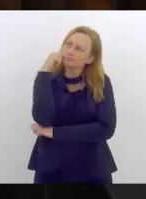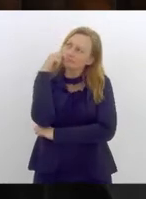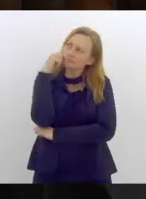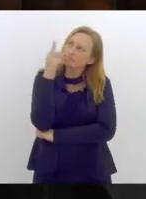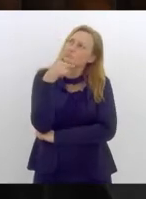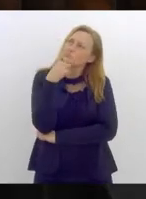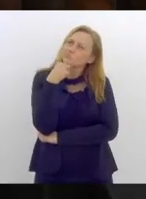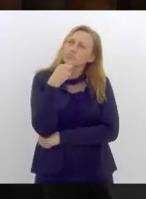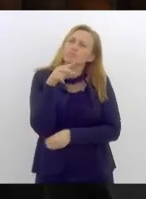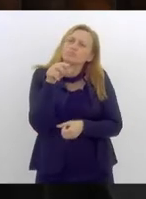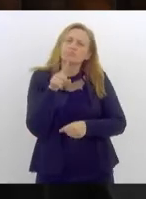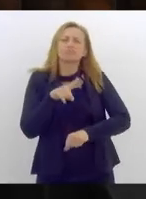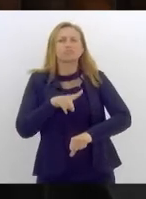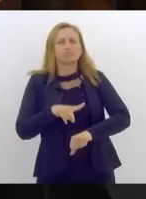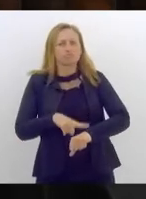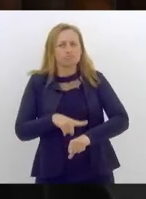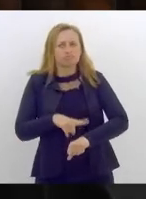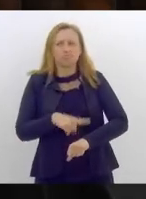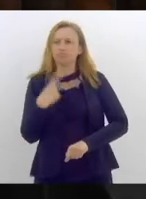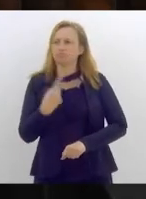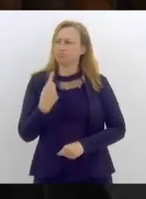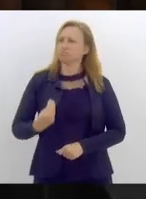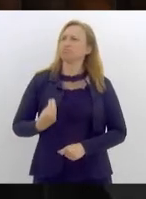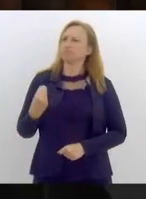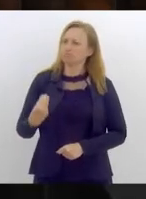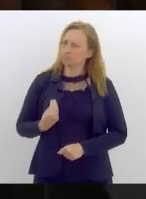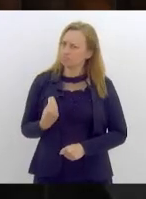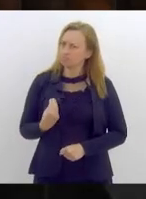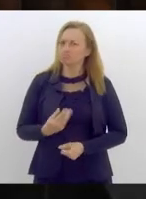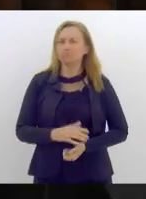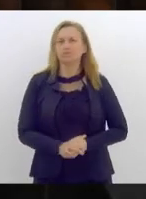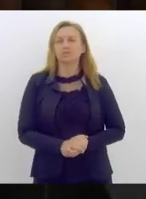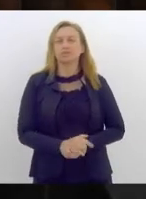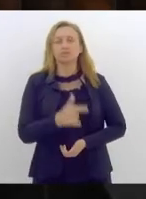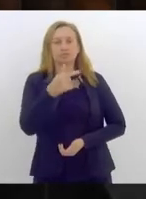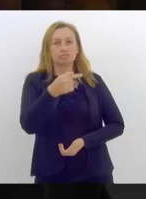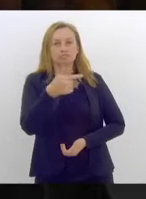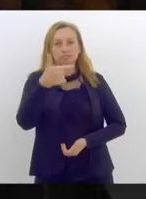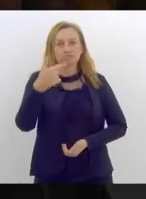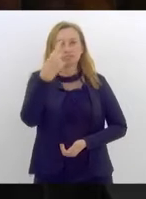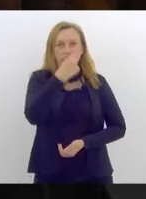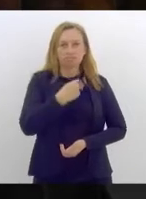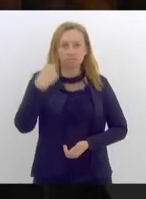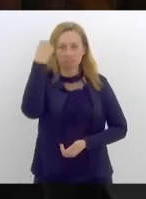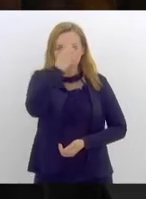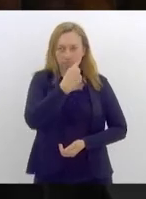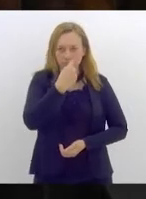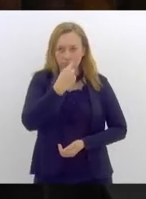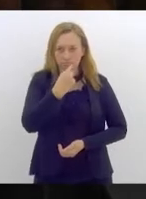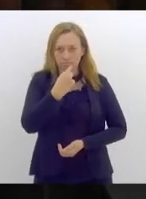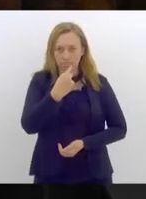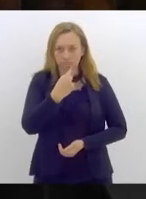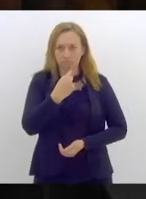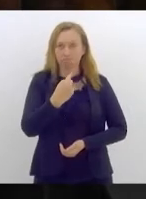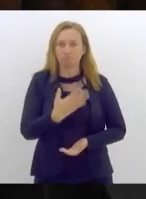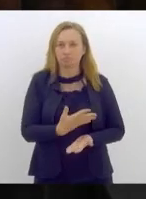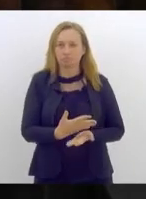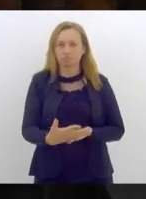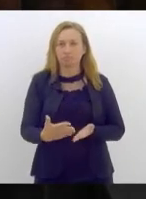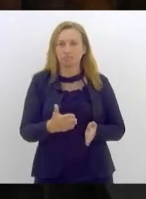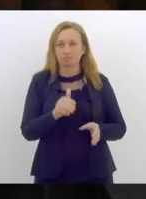este momento que vivemos a 72 horas do pleito presidencial